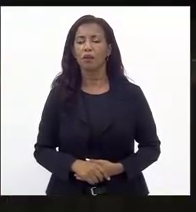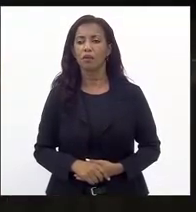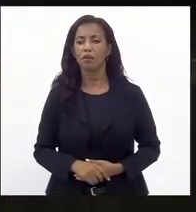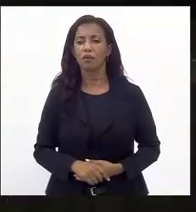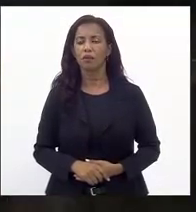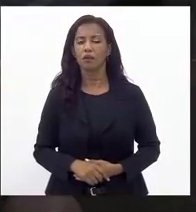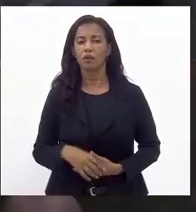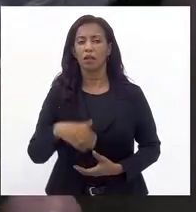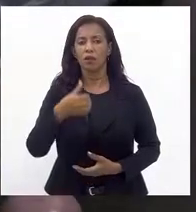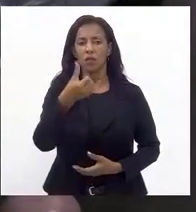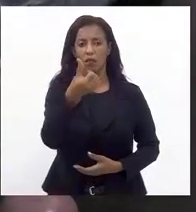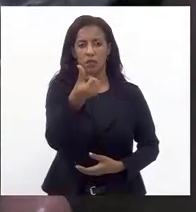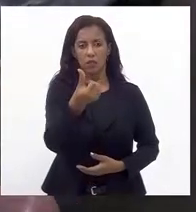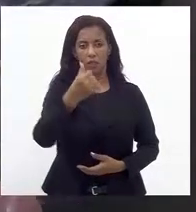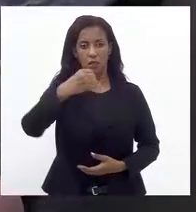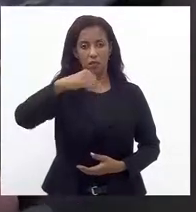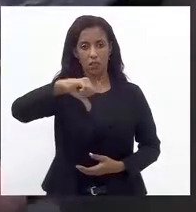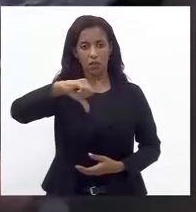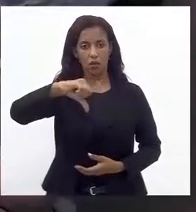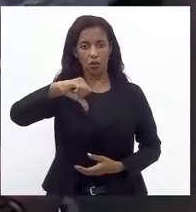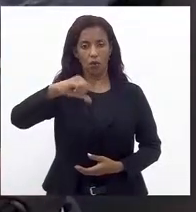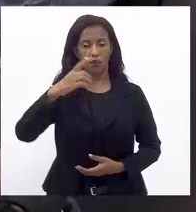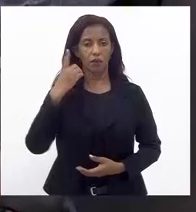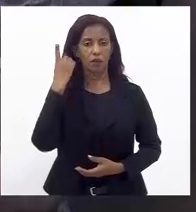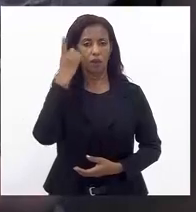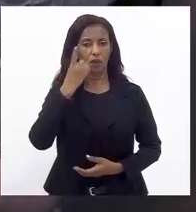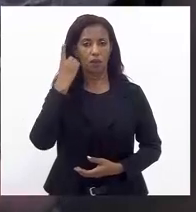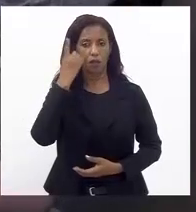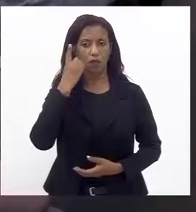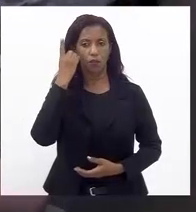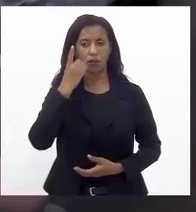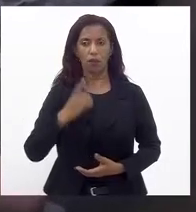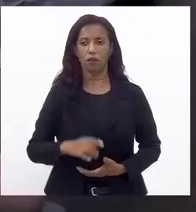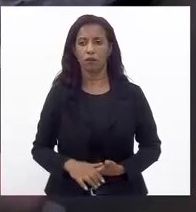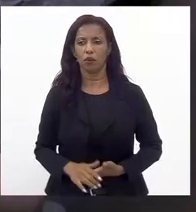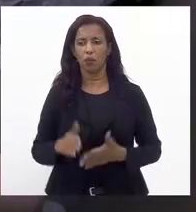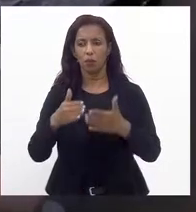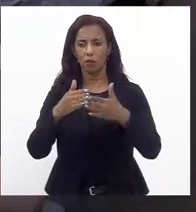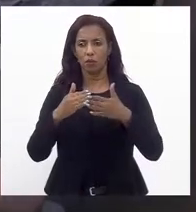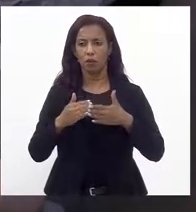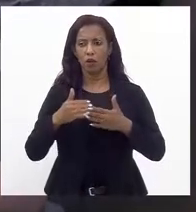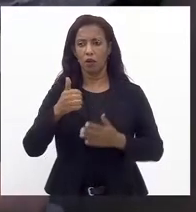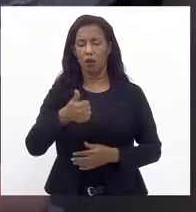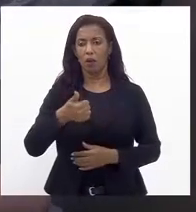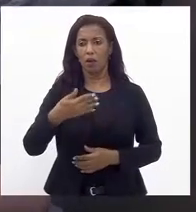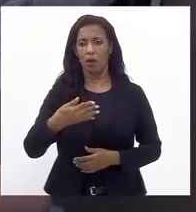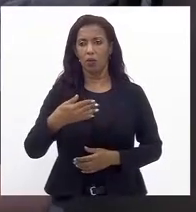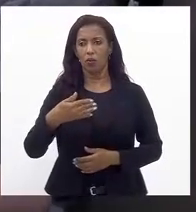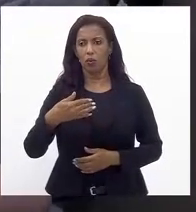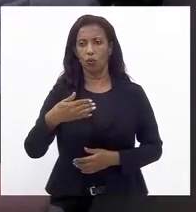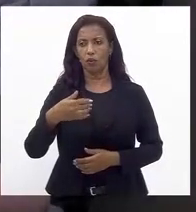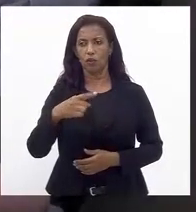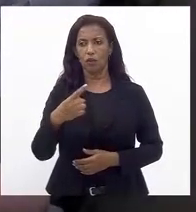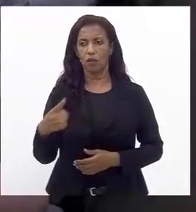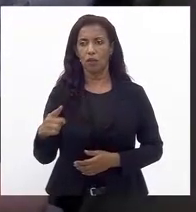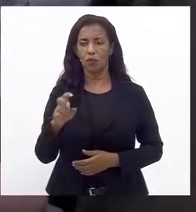votaram 69 senhores parlamentares uma abstenção 14 não